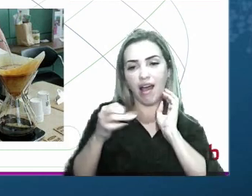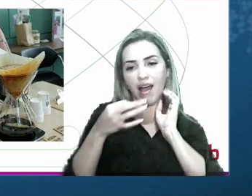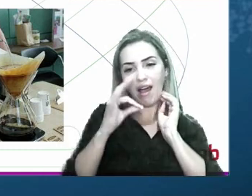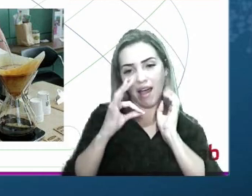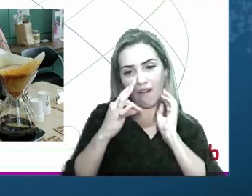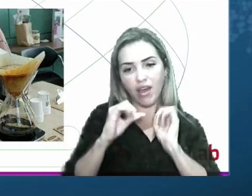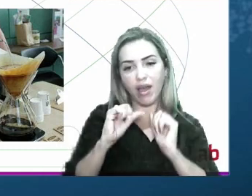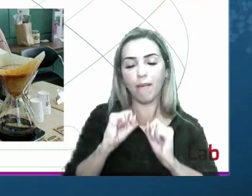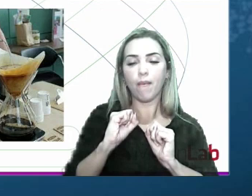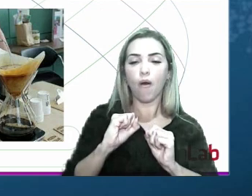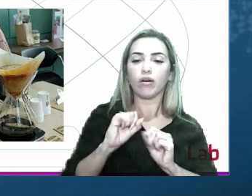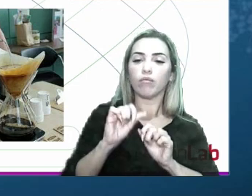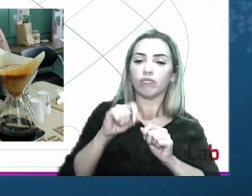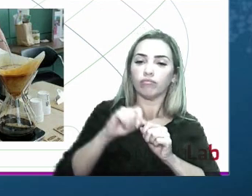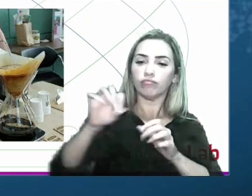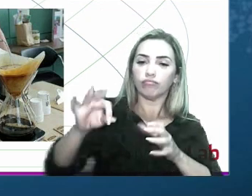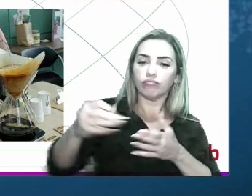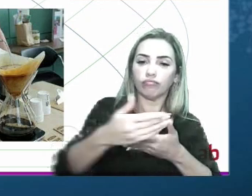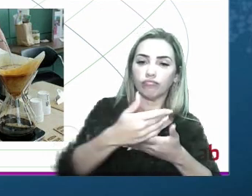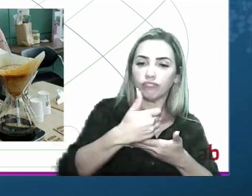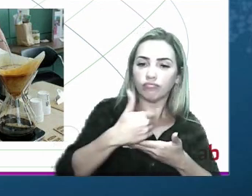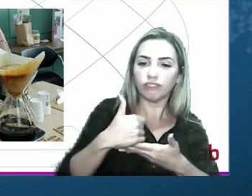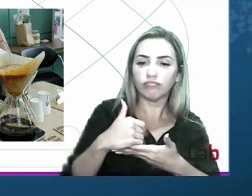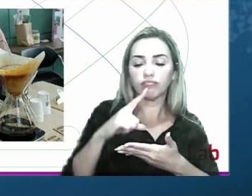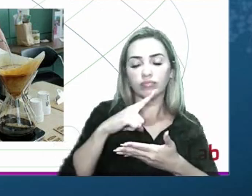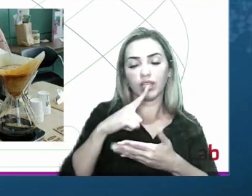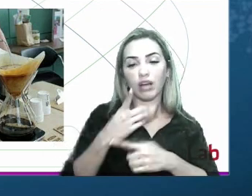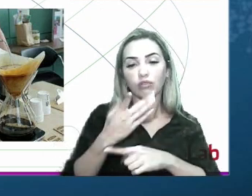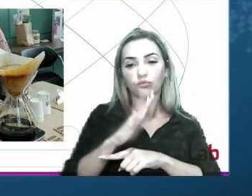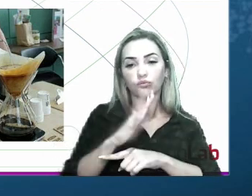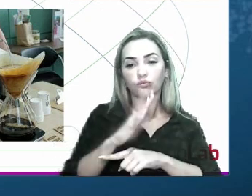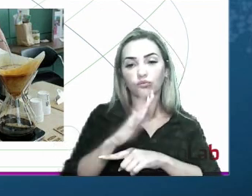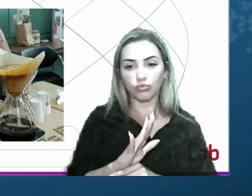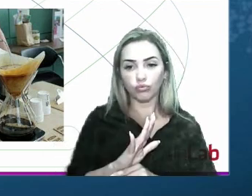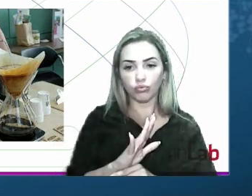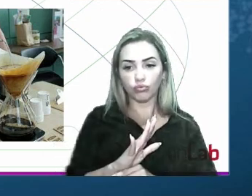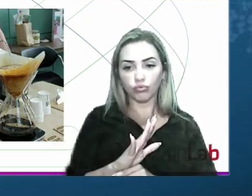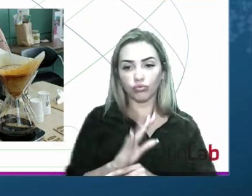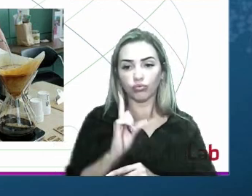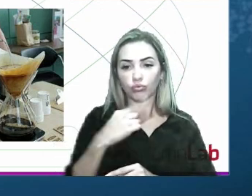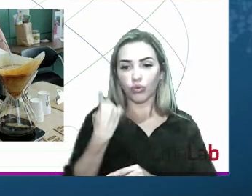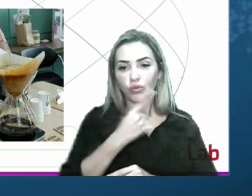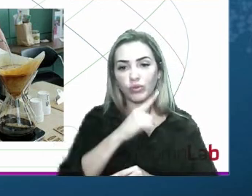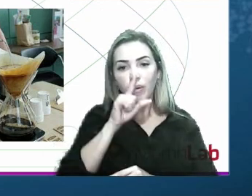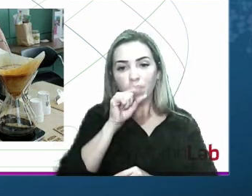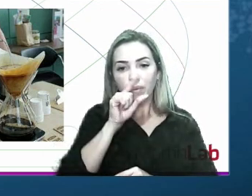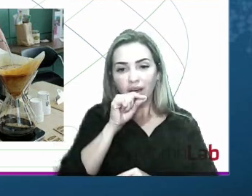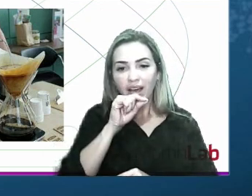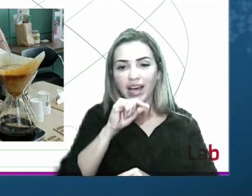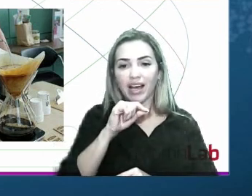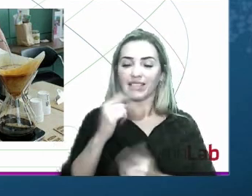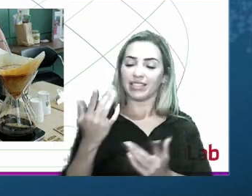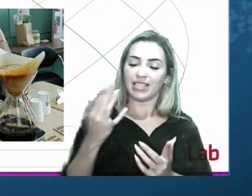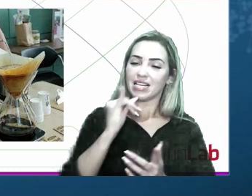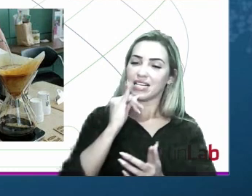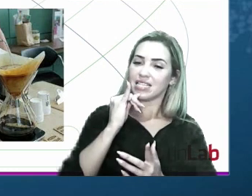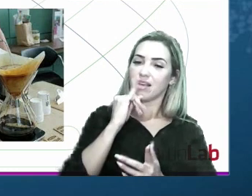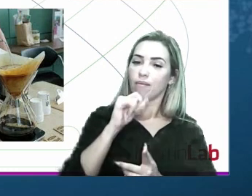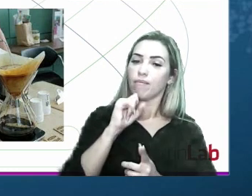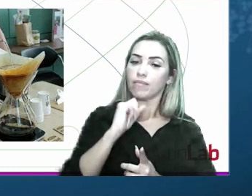você pode colher, você pode ter a ajuda do nosso pássaro jacu e você